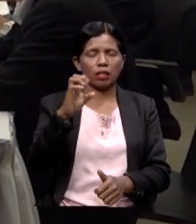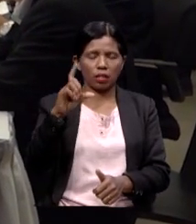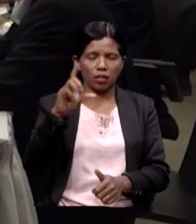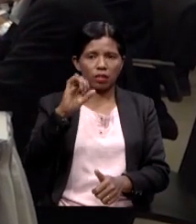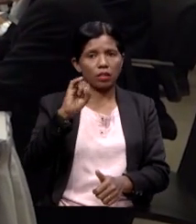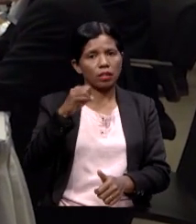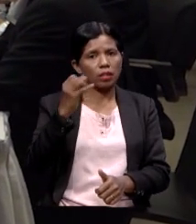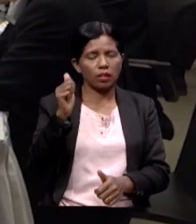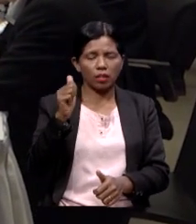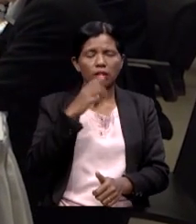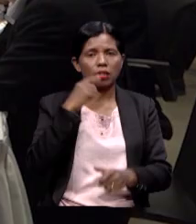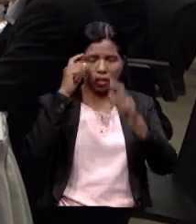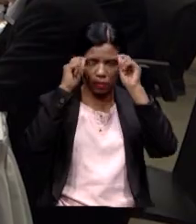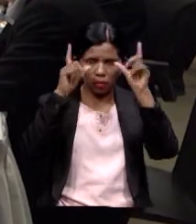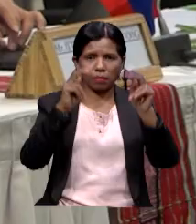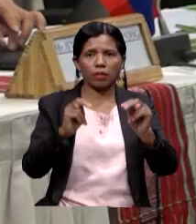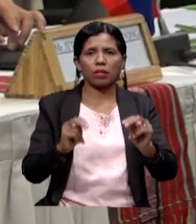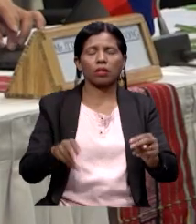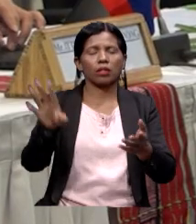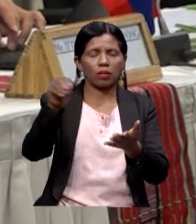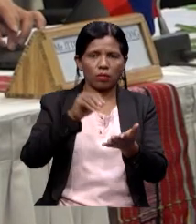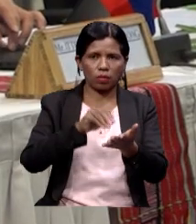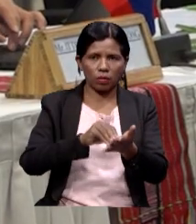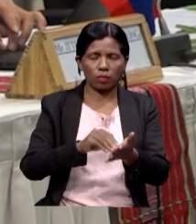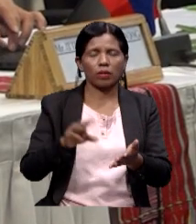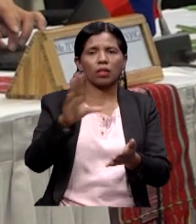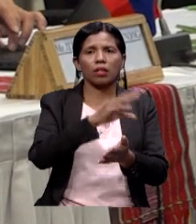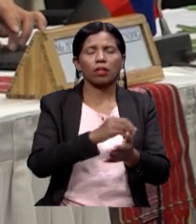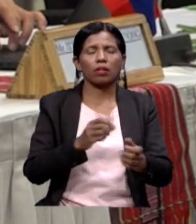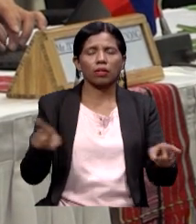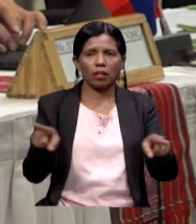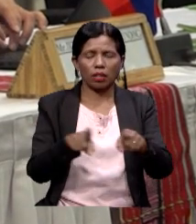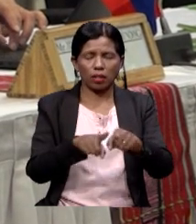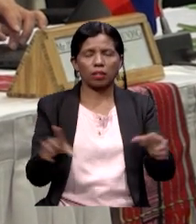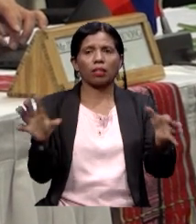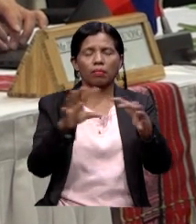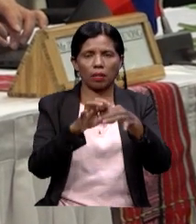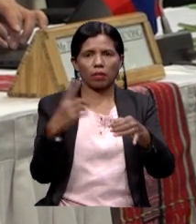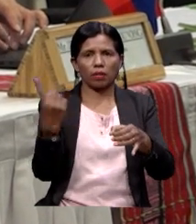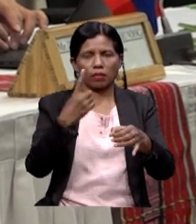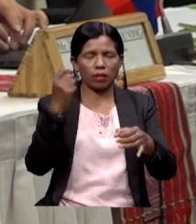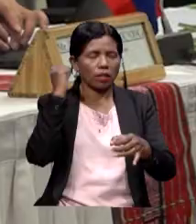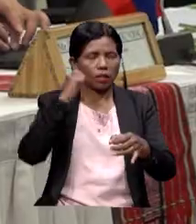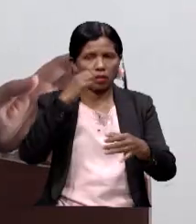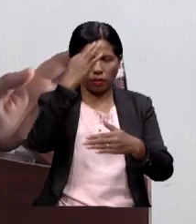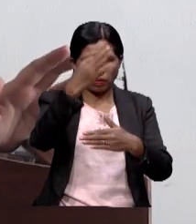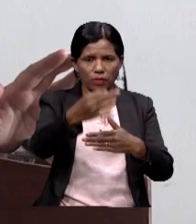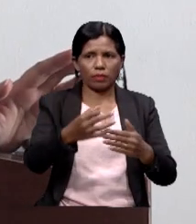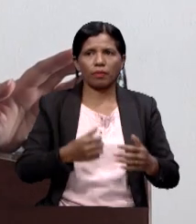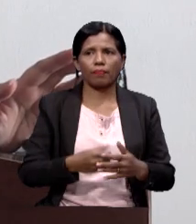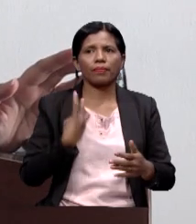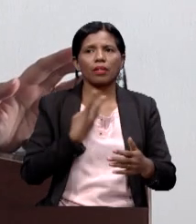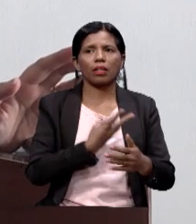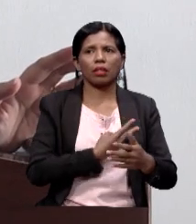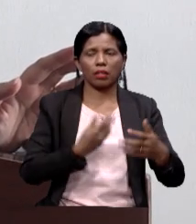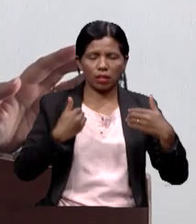Arrauzio Magno, Timor-Leste precisa adopta acordo lubekida, hode sai membro permanente ASEAN iha futuro. Ita iha proseso